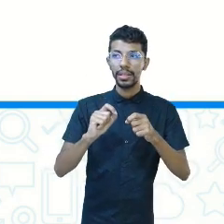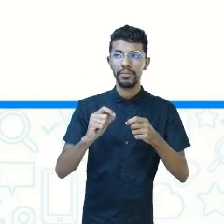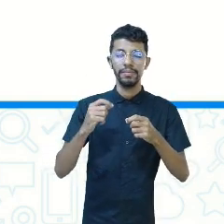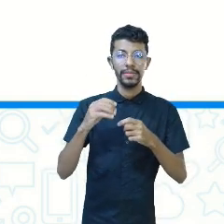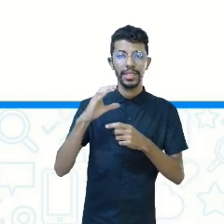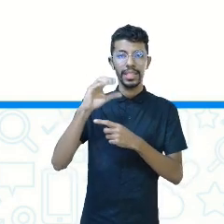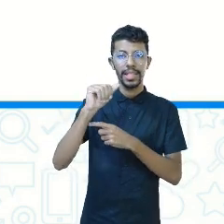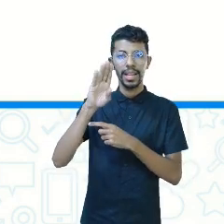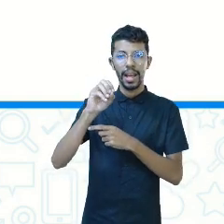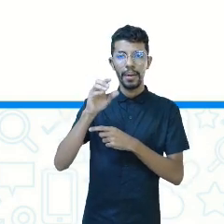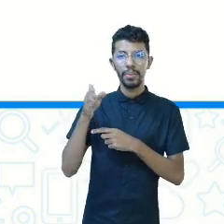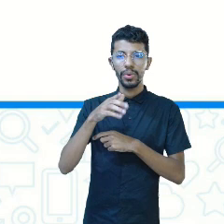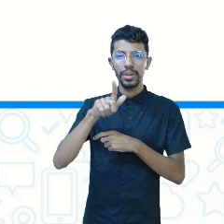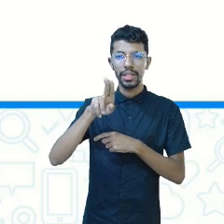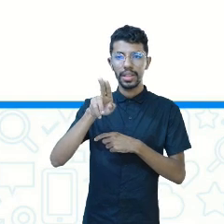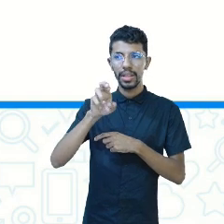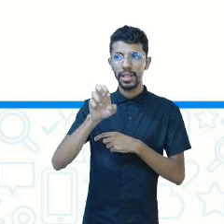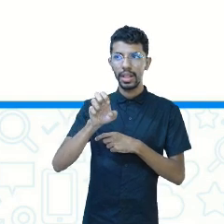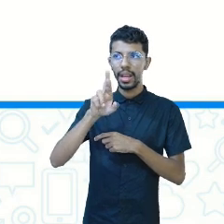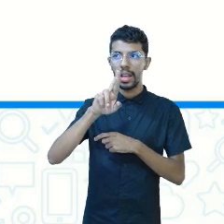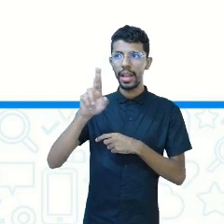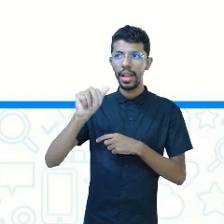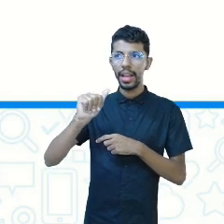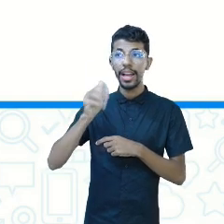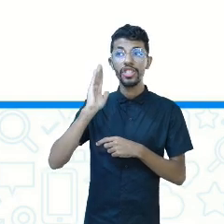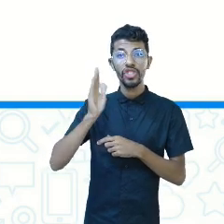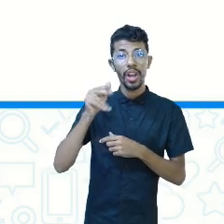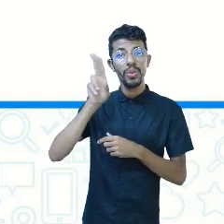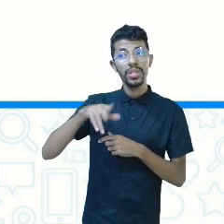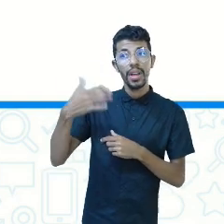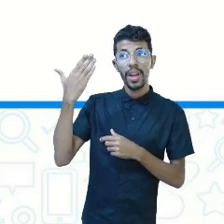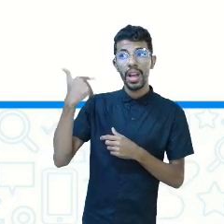pelos adolescentes de Atenas. O jogo de